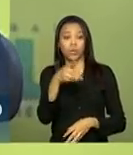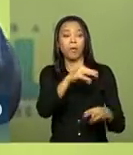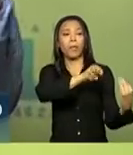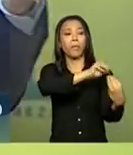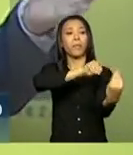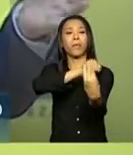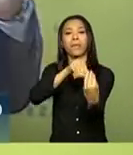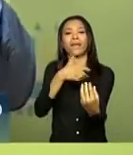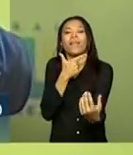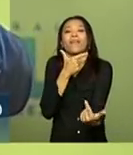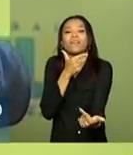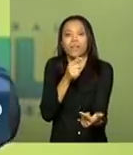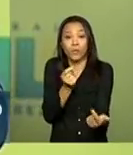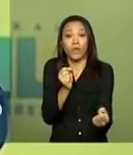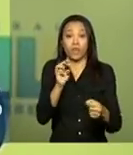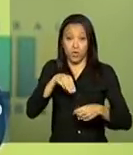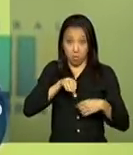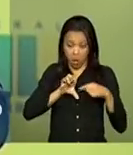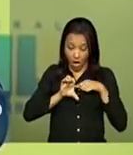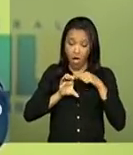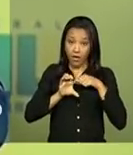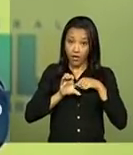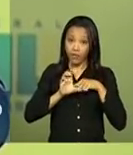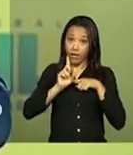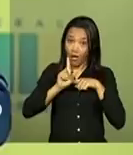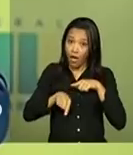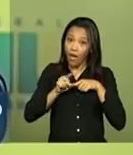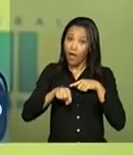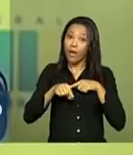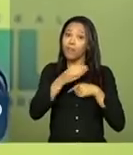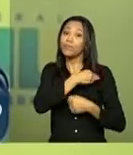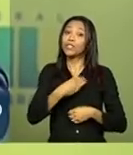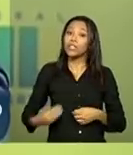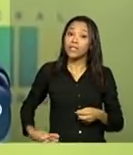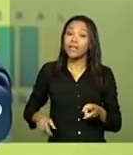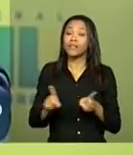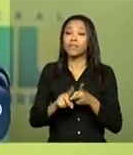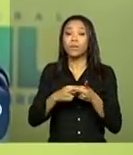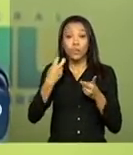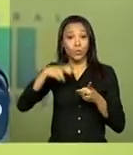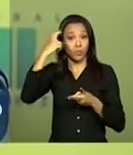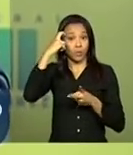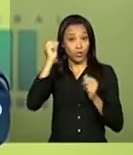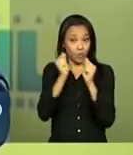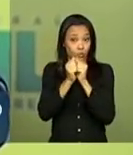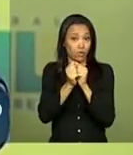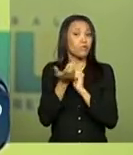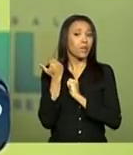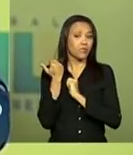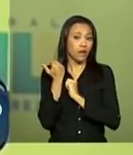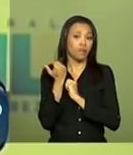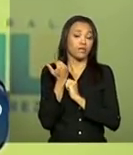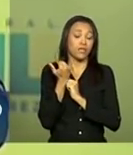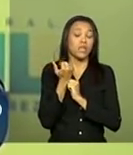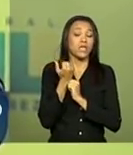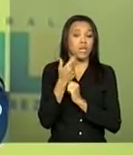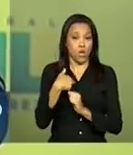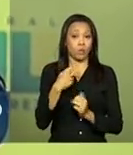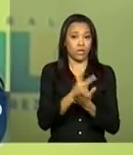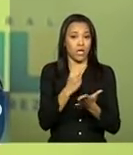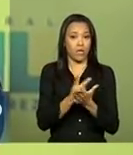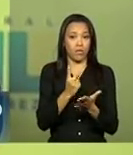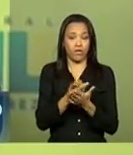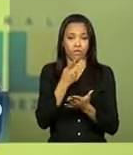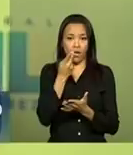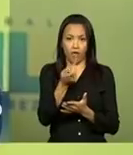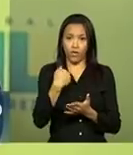isso, que o Ministério da Educação é Ministério da Educação e Cultura, era, anteriormente. E eu sempre dizia que, pela parceria